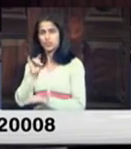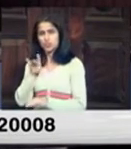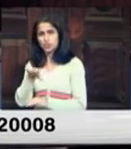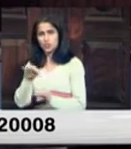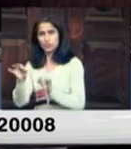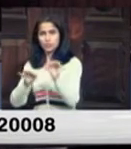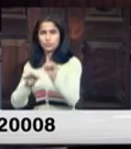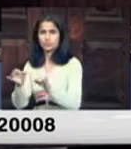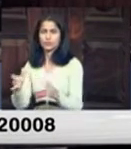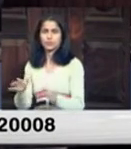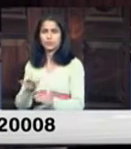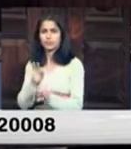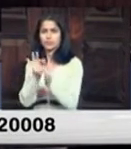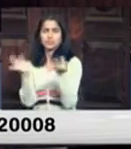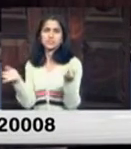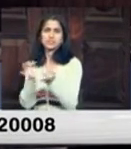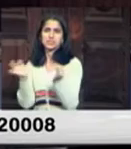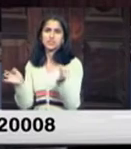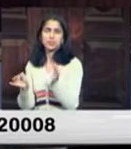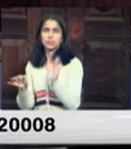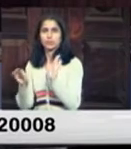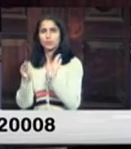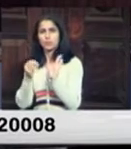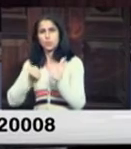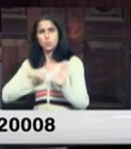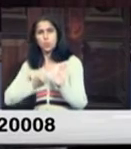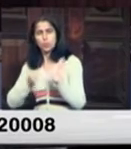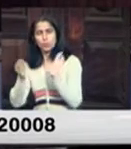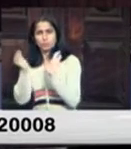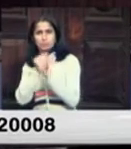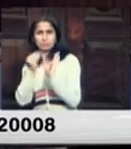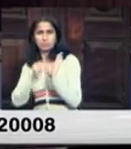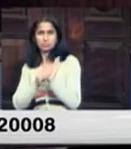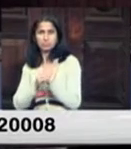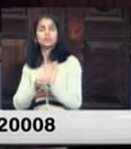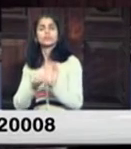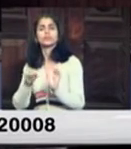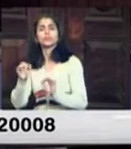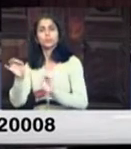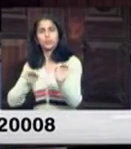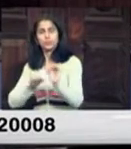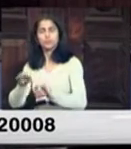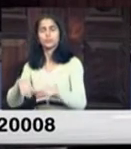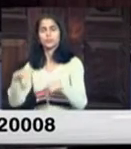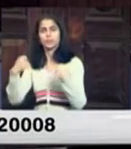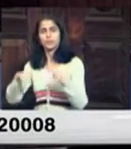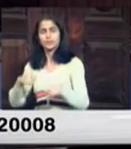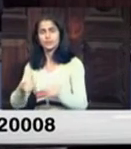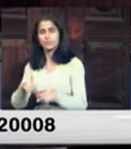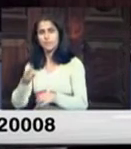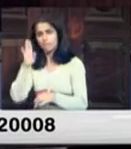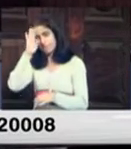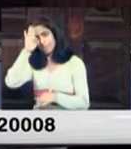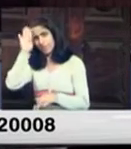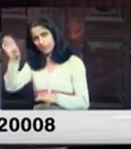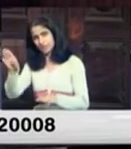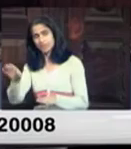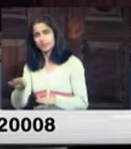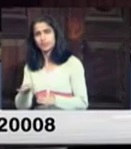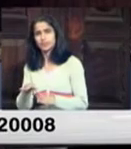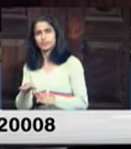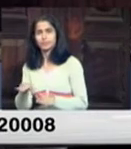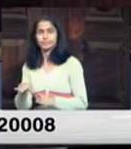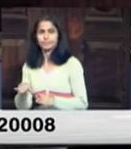uma atividade meramente técnica. O planejamento, sobretudo, quando ele se refere